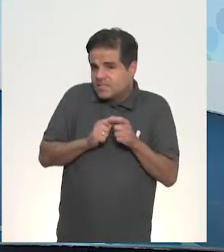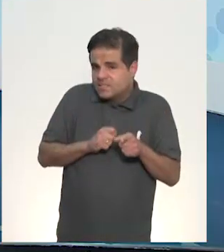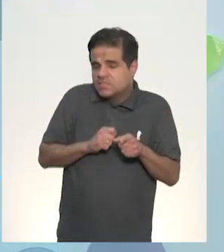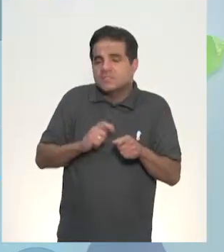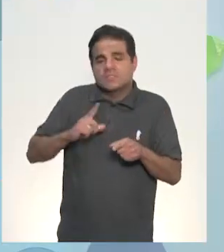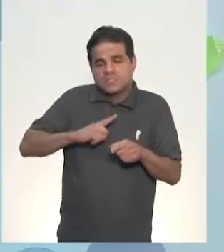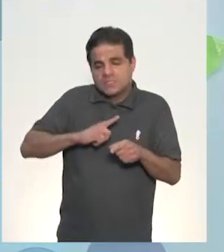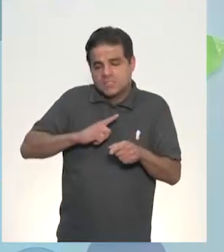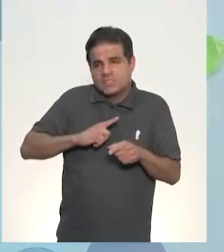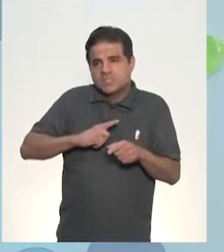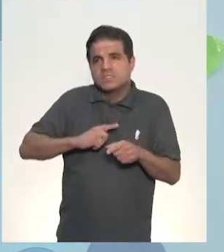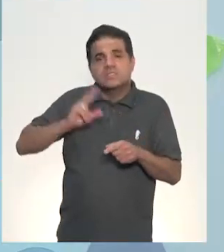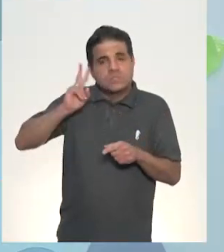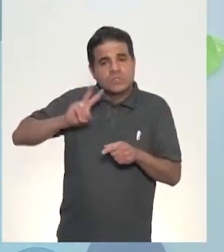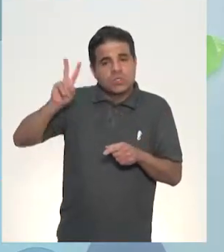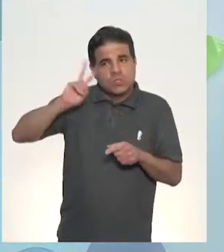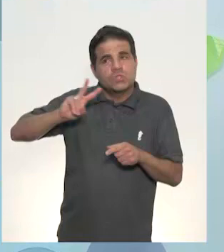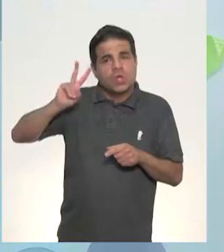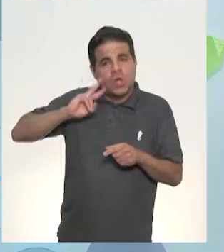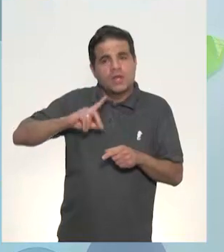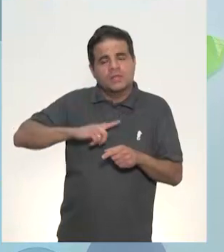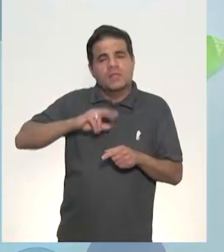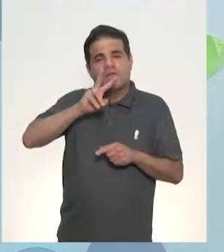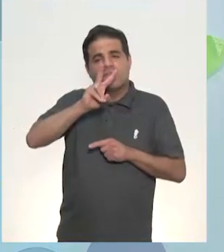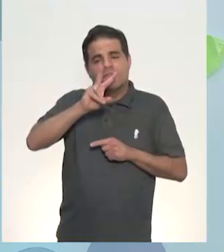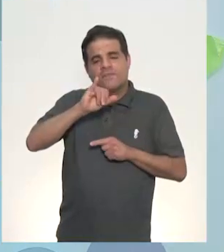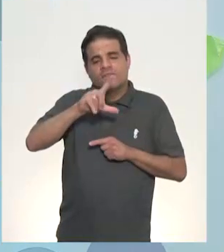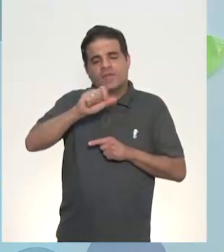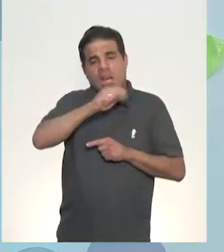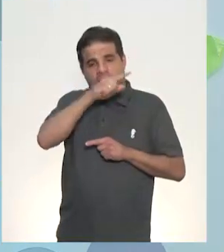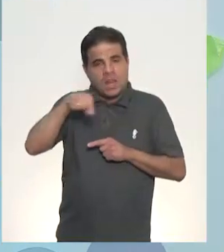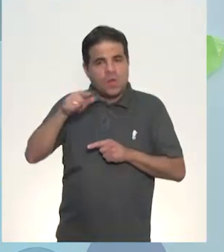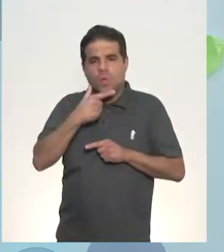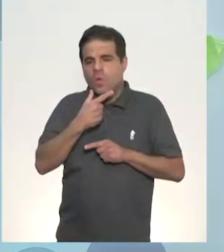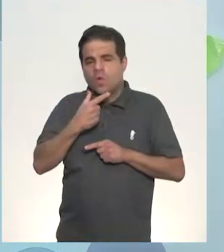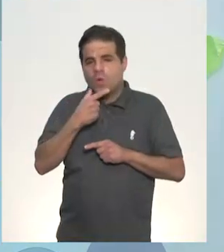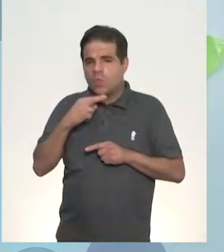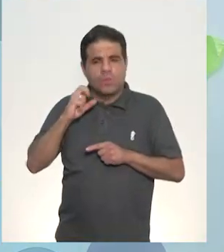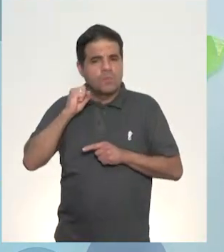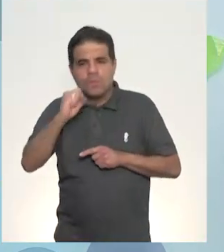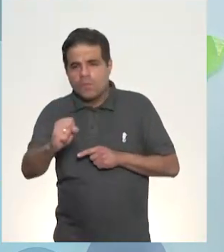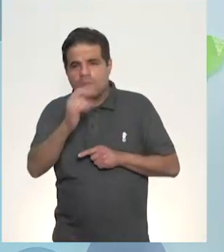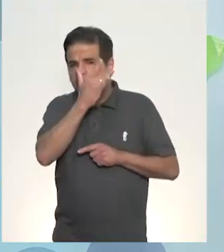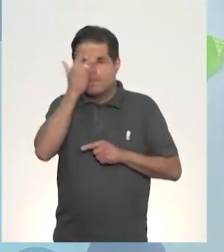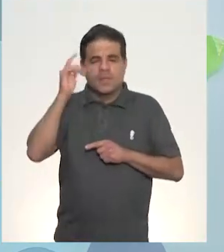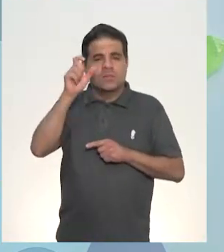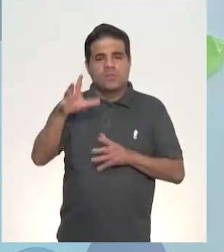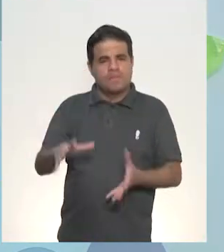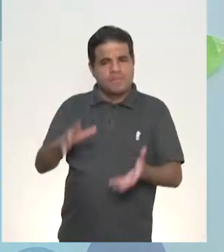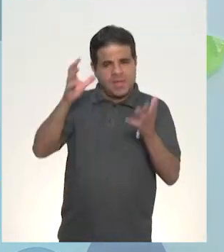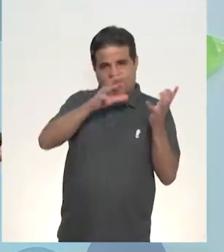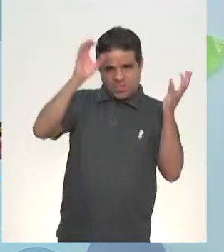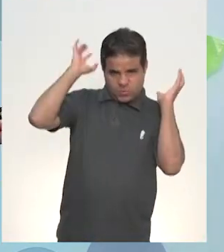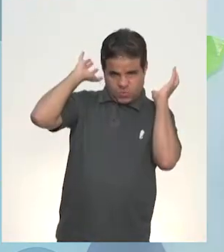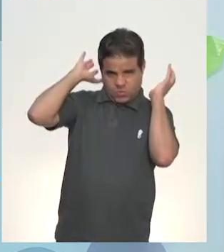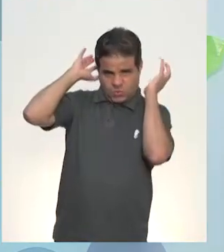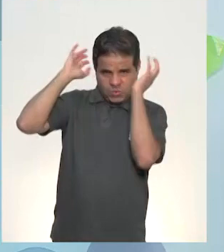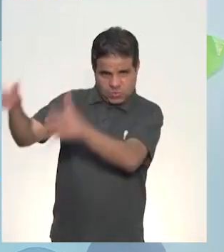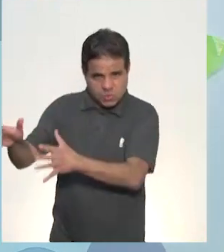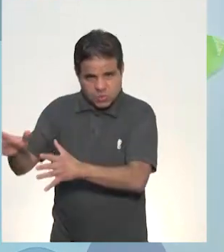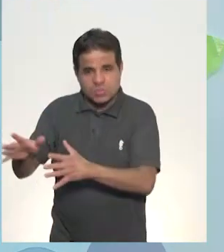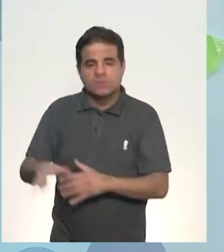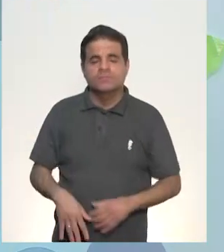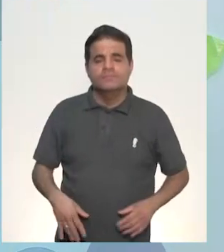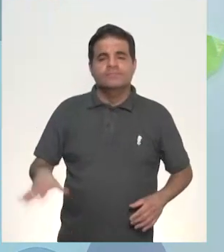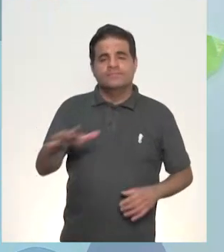ver naquelas histórias de vilão, a vilã não pode matar a mocinha. Então ela pega o vaso e joga na parede. É